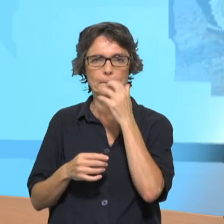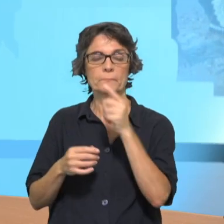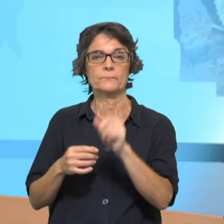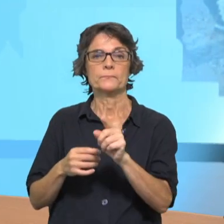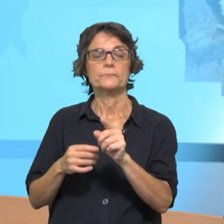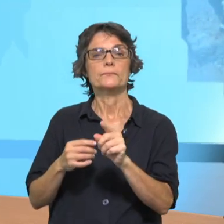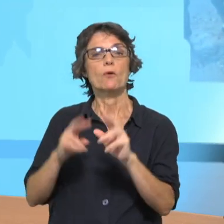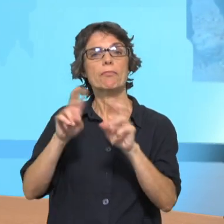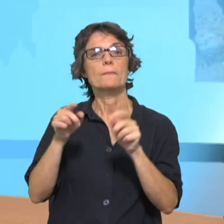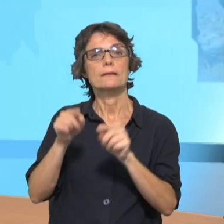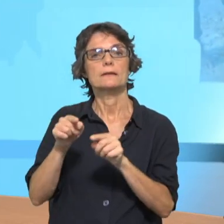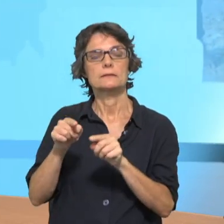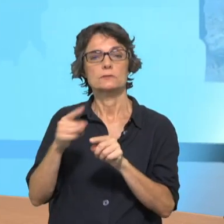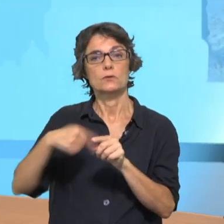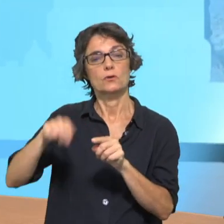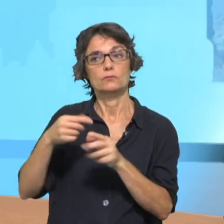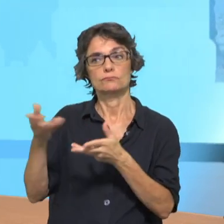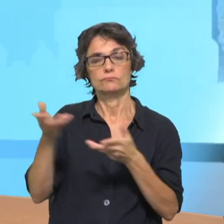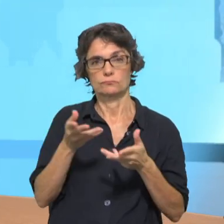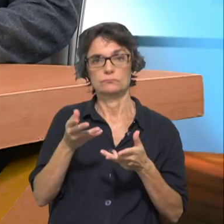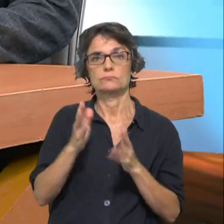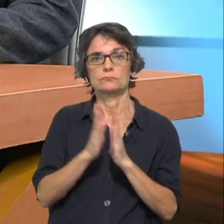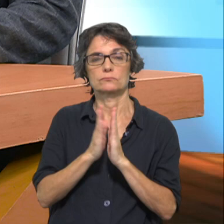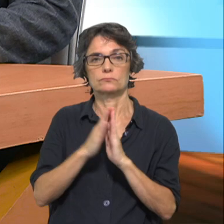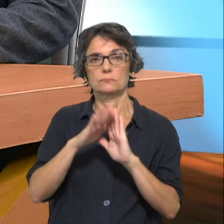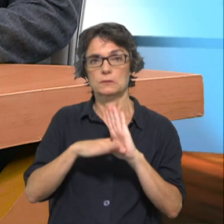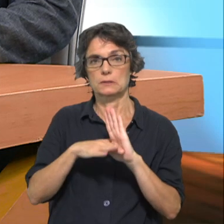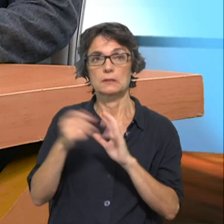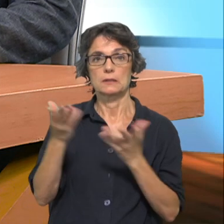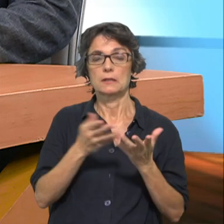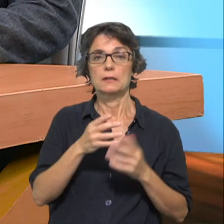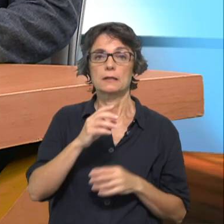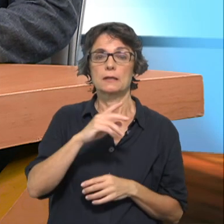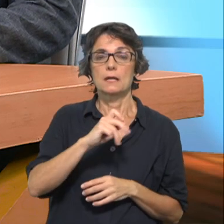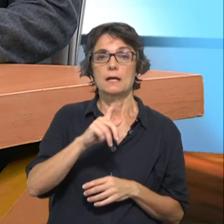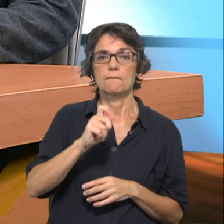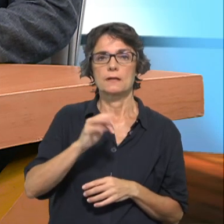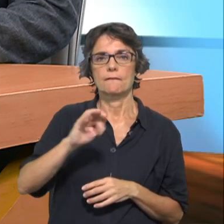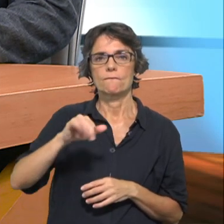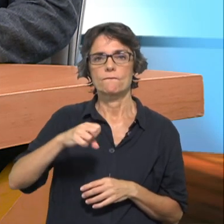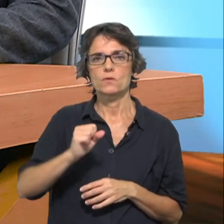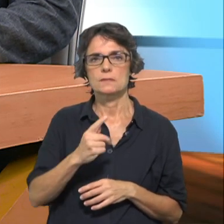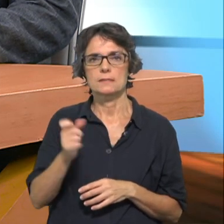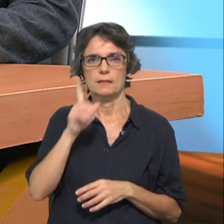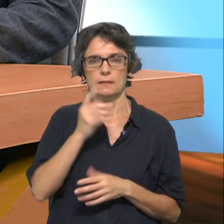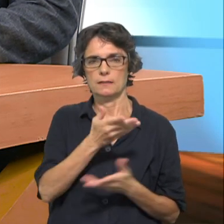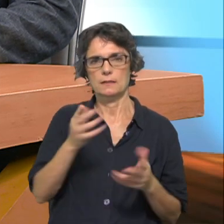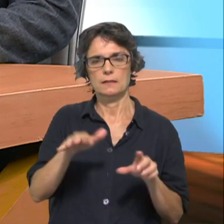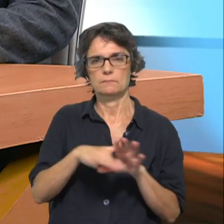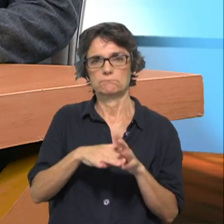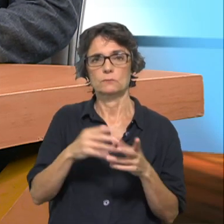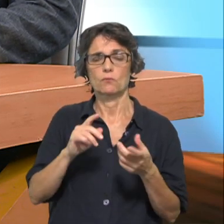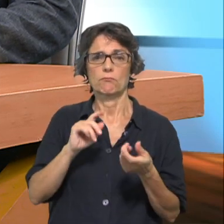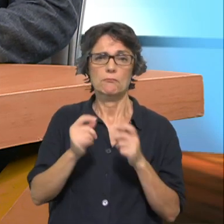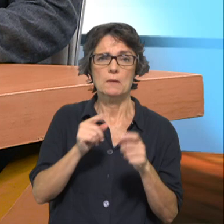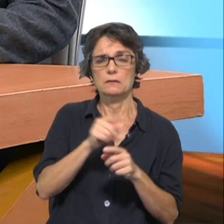queremos debater hoje no programa Eclésia, contando com a presença de Alfreda Freira Fonseca, que participou no debate que aconteceu nas comunidades, onde se